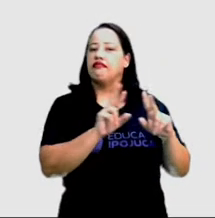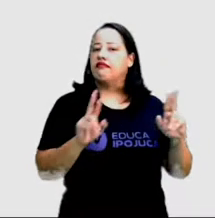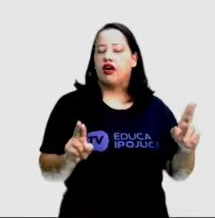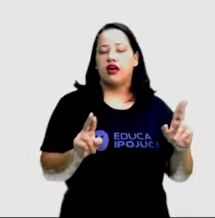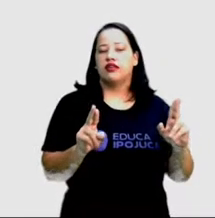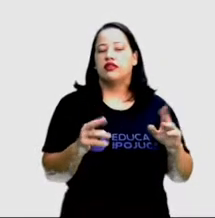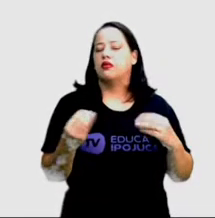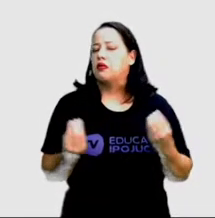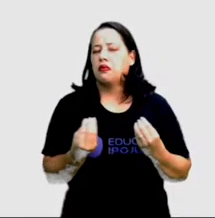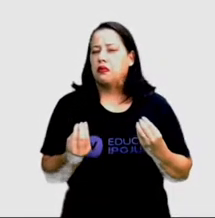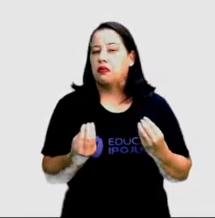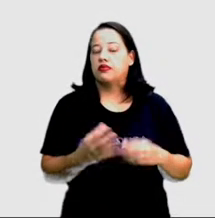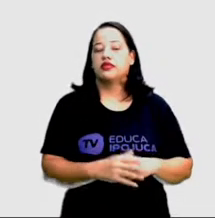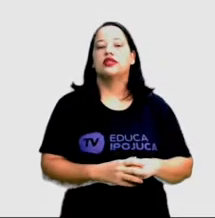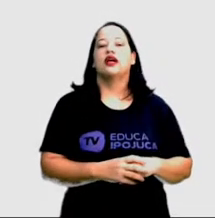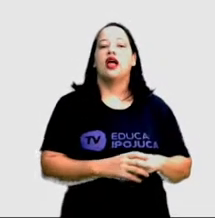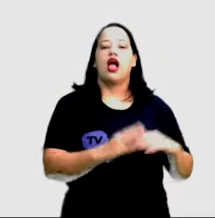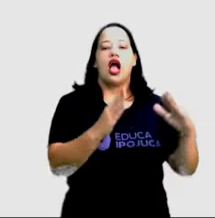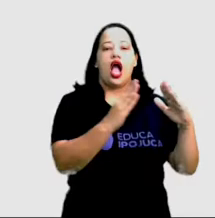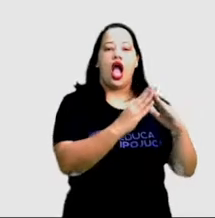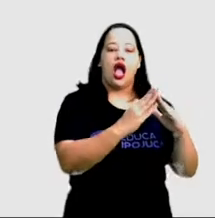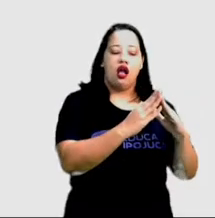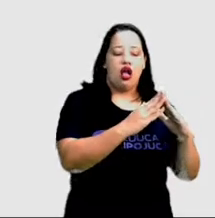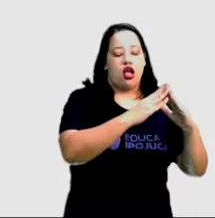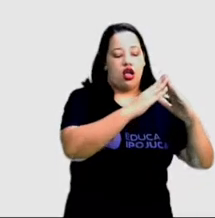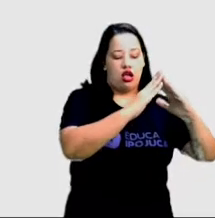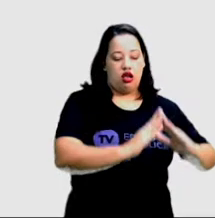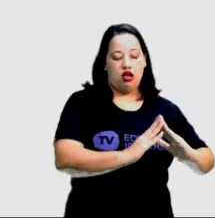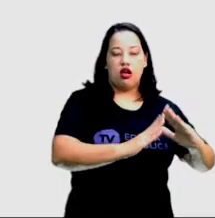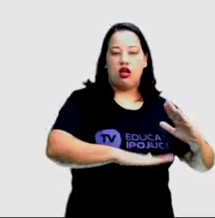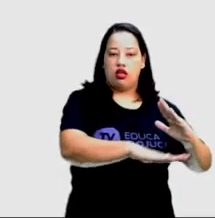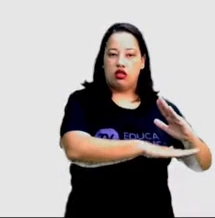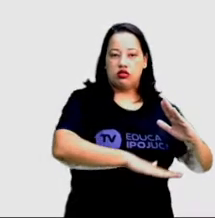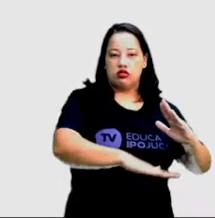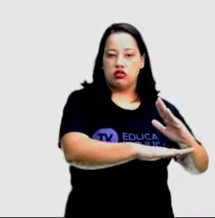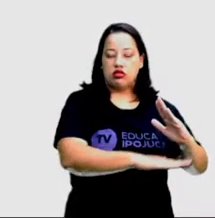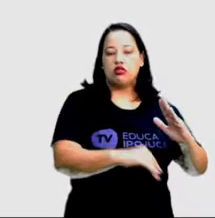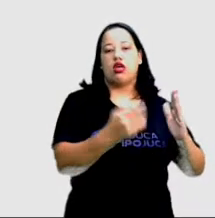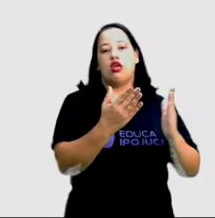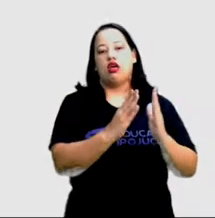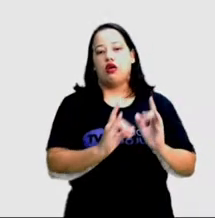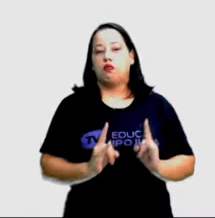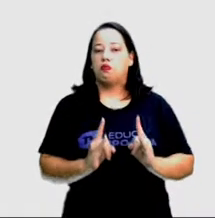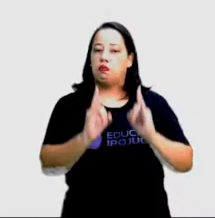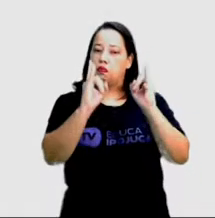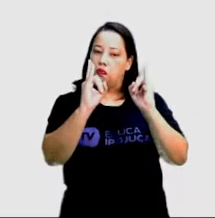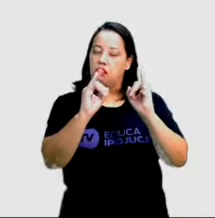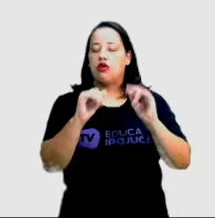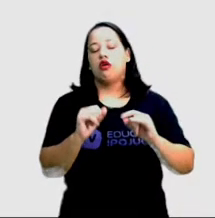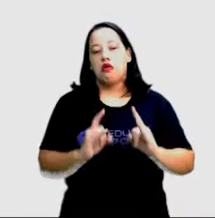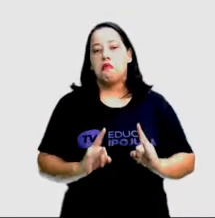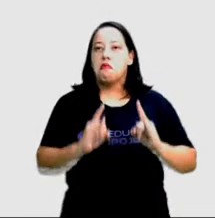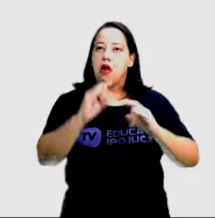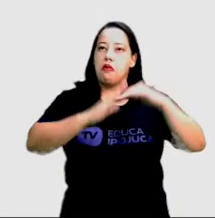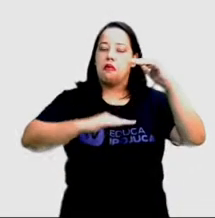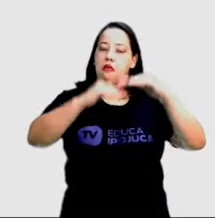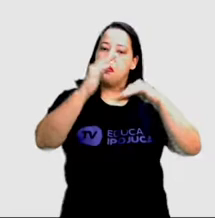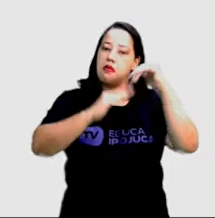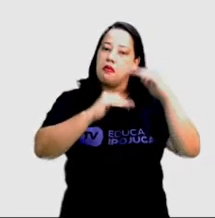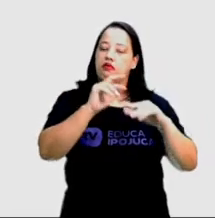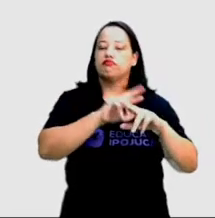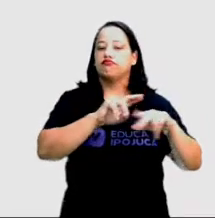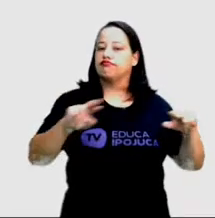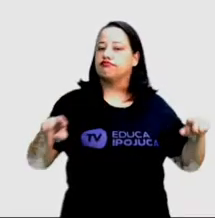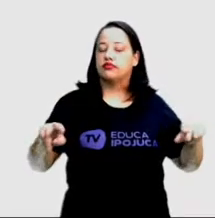Diferentes formas como casas térreas, sobrados, prédios e etc. E